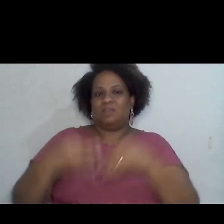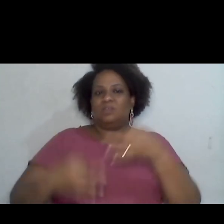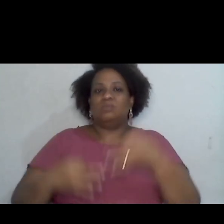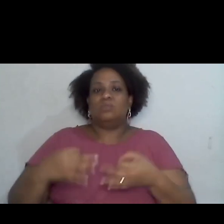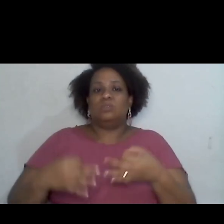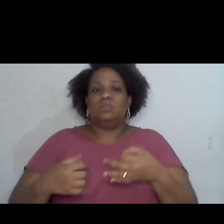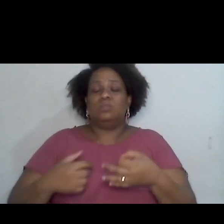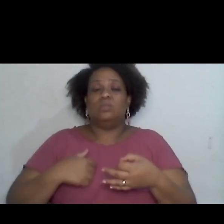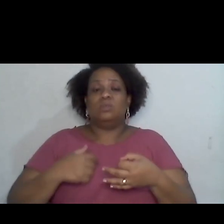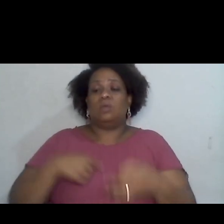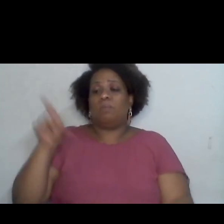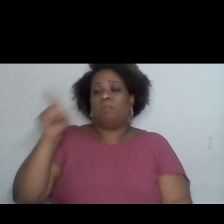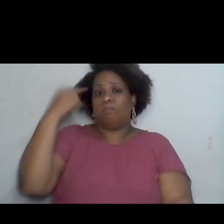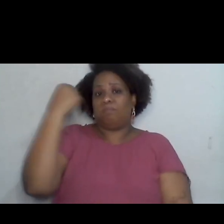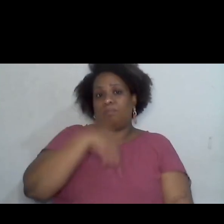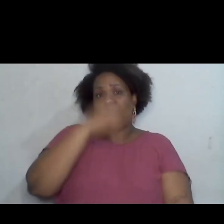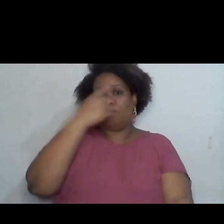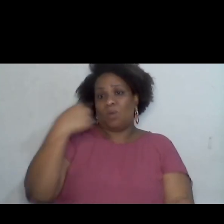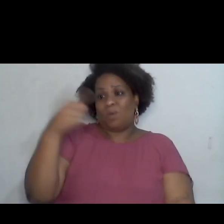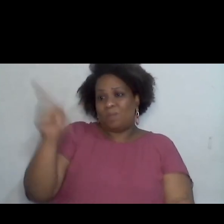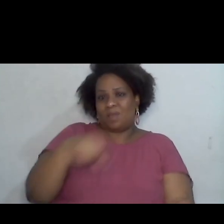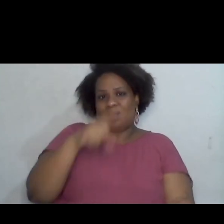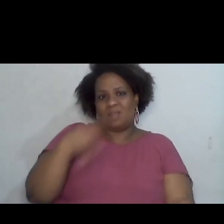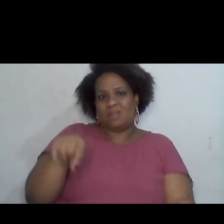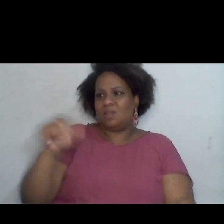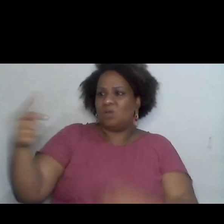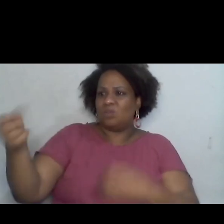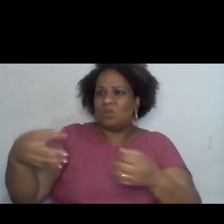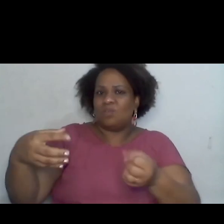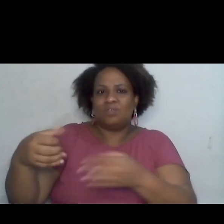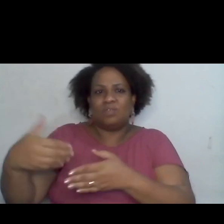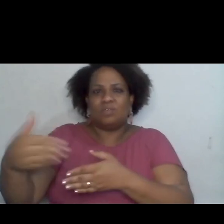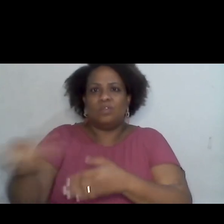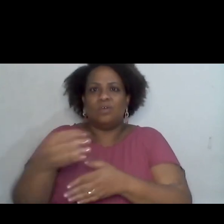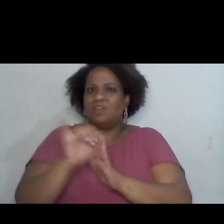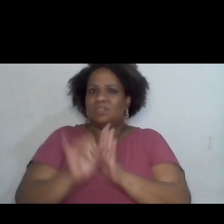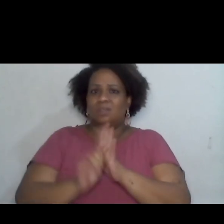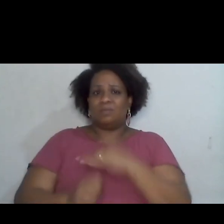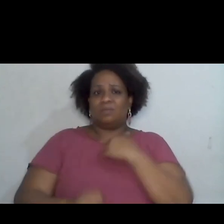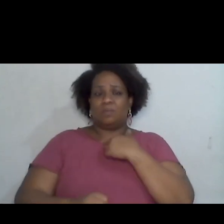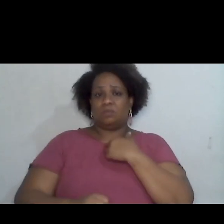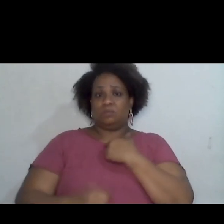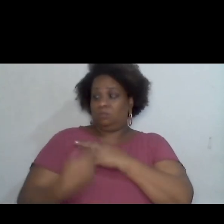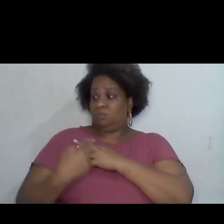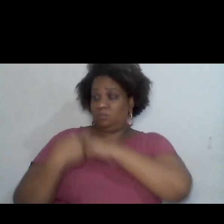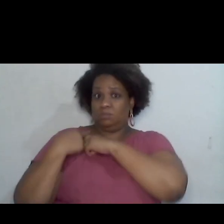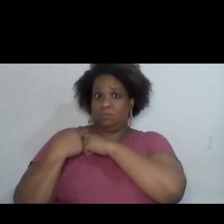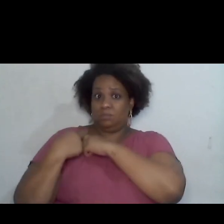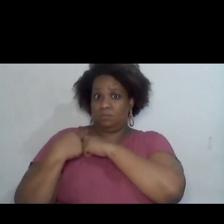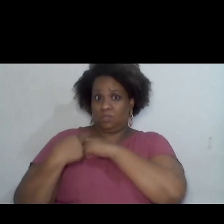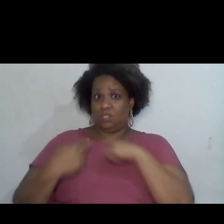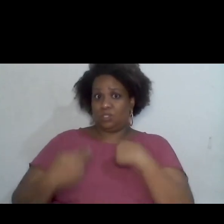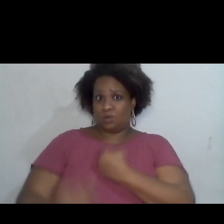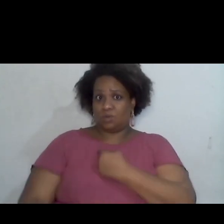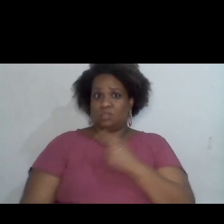praticamente desclassificando essa entidade a participar de novos editais. Então, a responsabilidade da gestão pública, por mais que